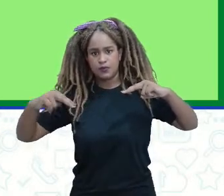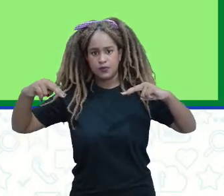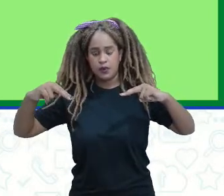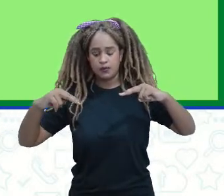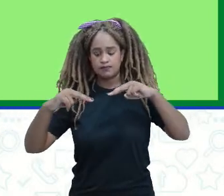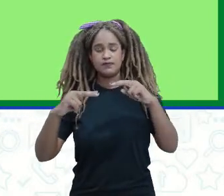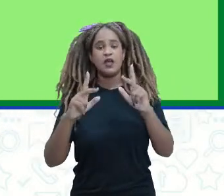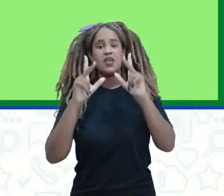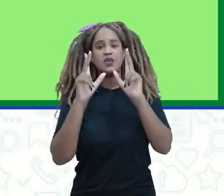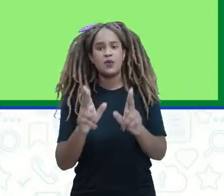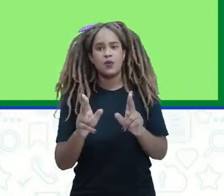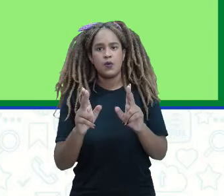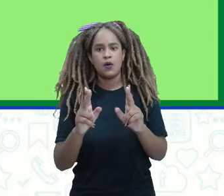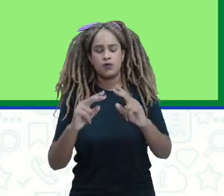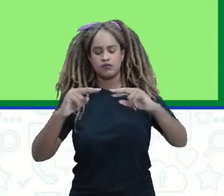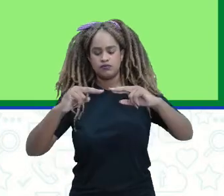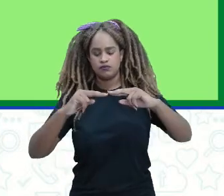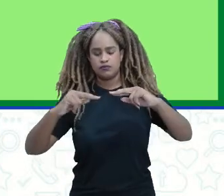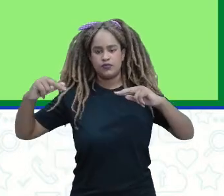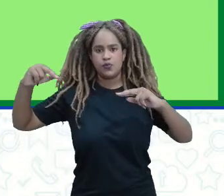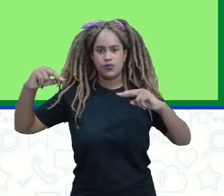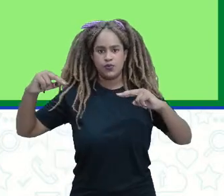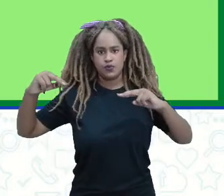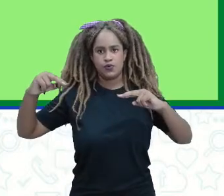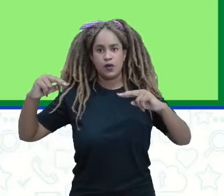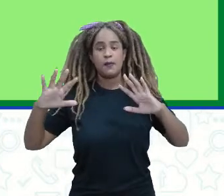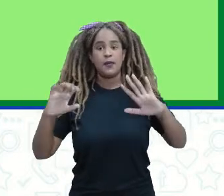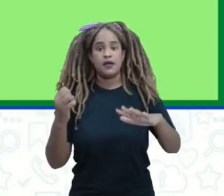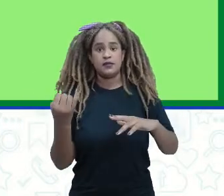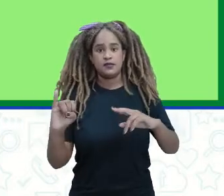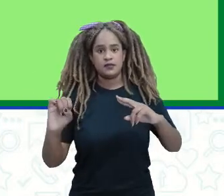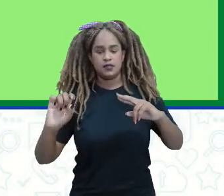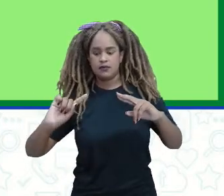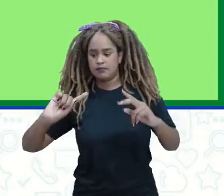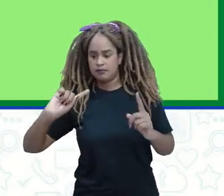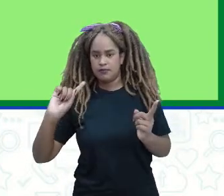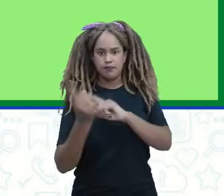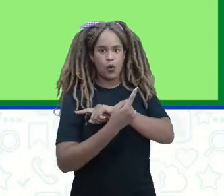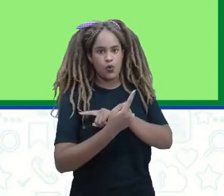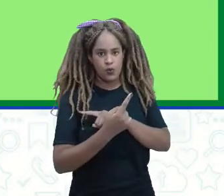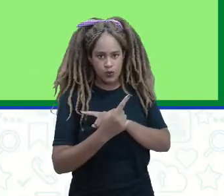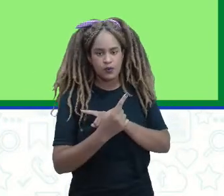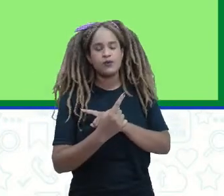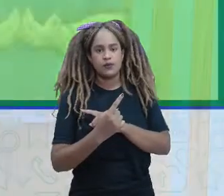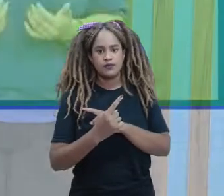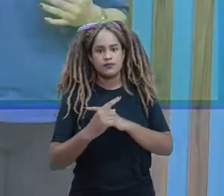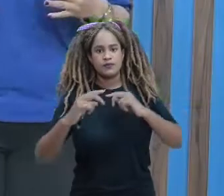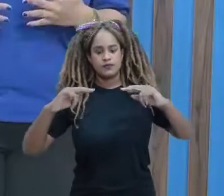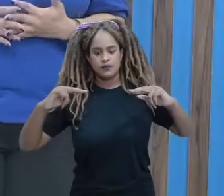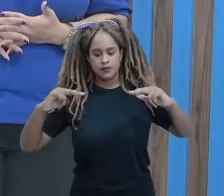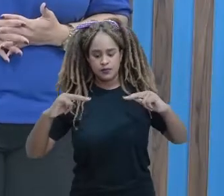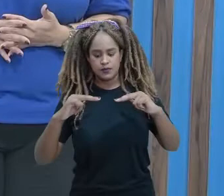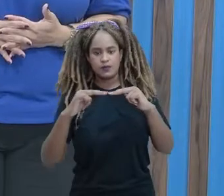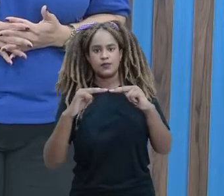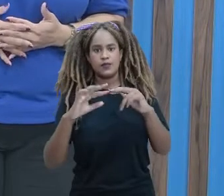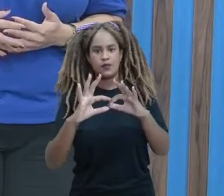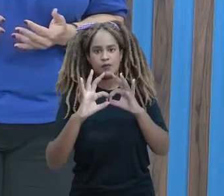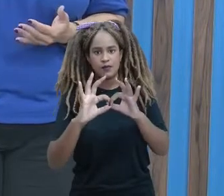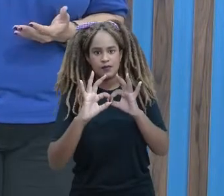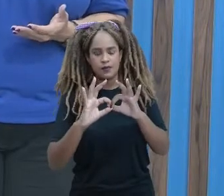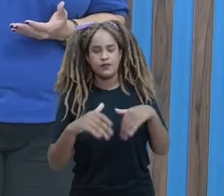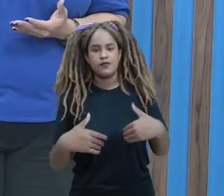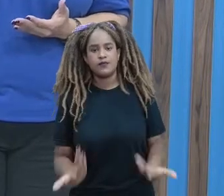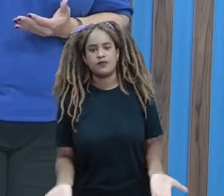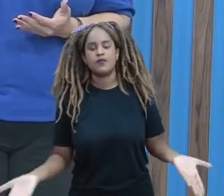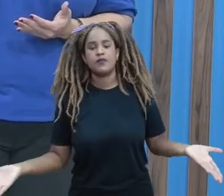mesmo polo, ele se repele, né? Mas quando você muda os polos do ímã, ele se atrai. E a